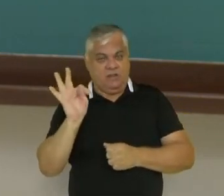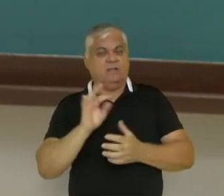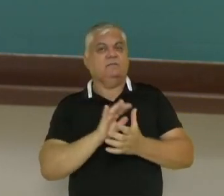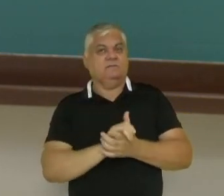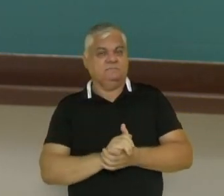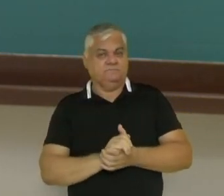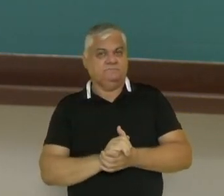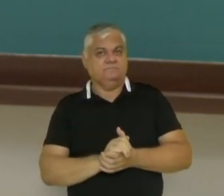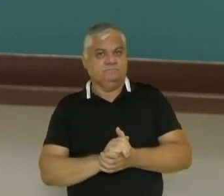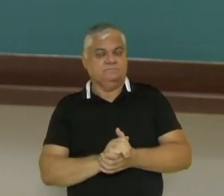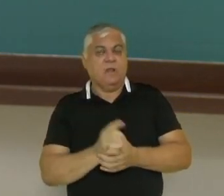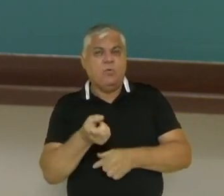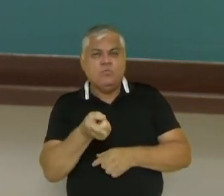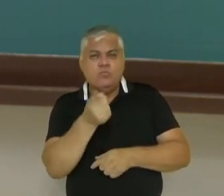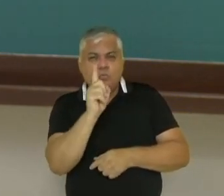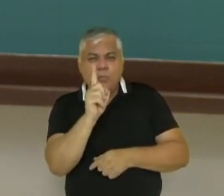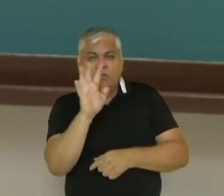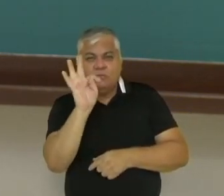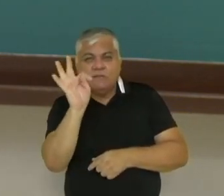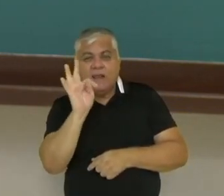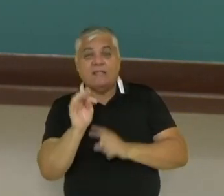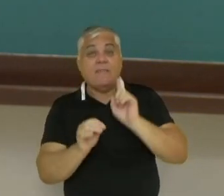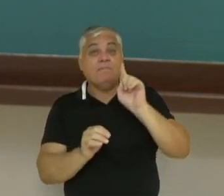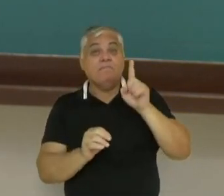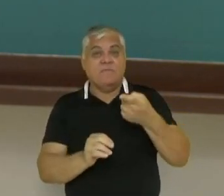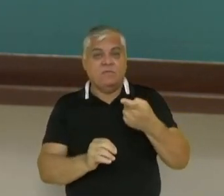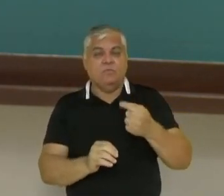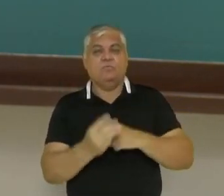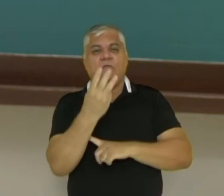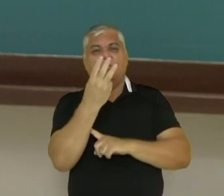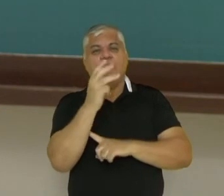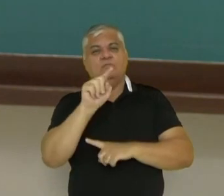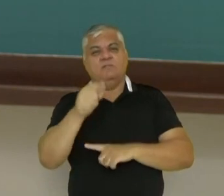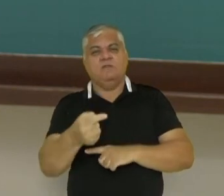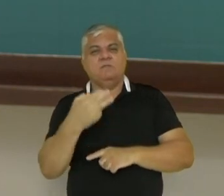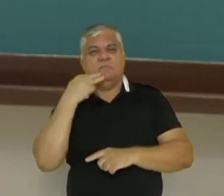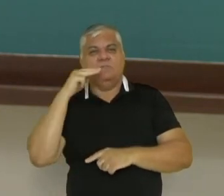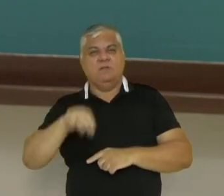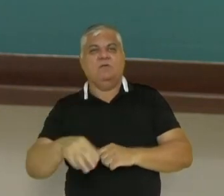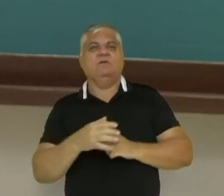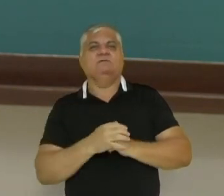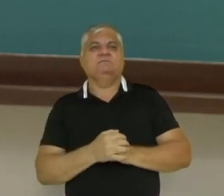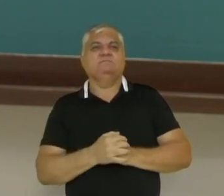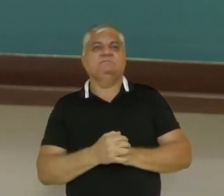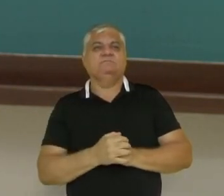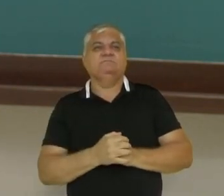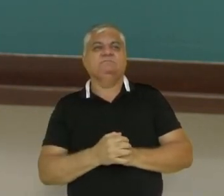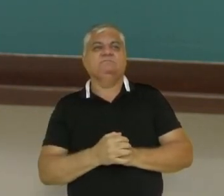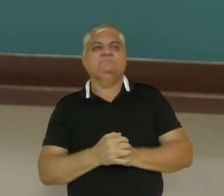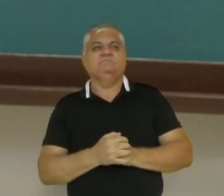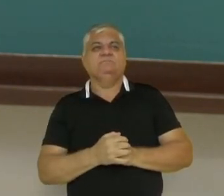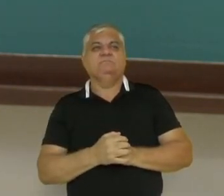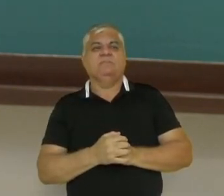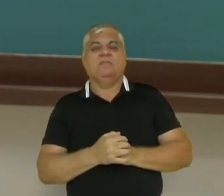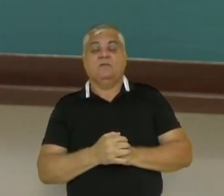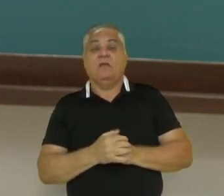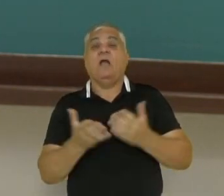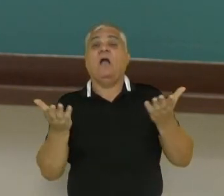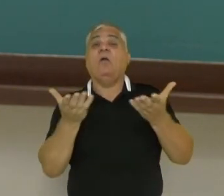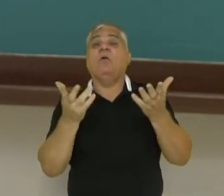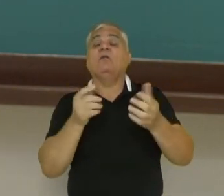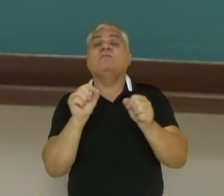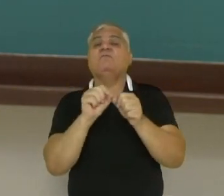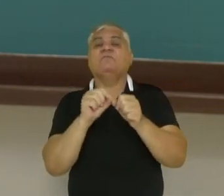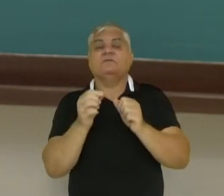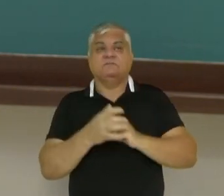Lembrem que uma tonelada tem 1000 quilos. Imagina quanto isso dá em quilogramas, que é o que a gente conhece. Bom, e agora o que eu